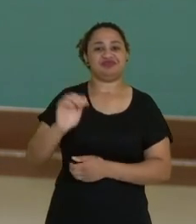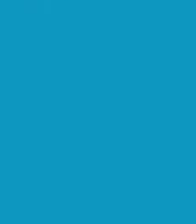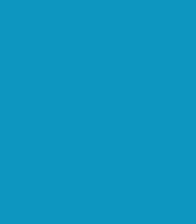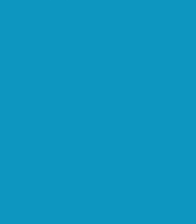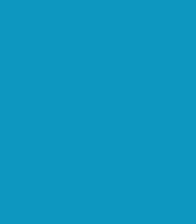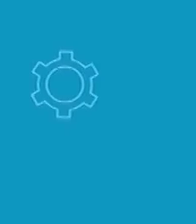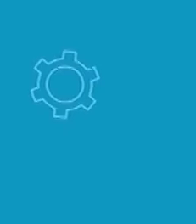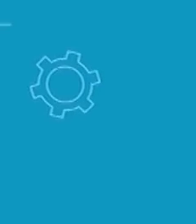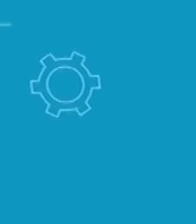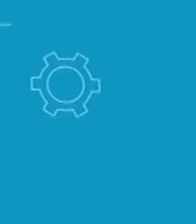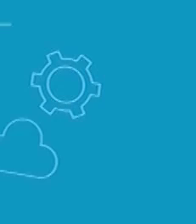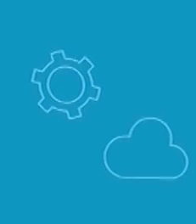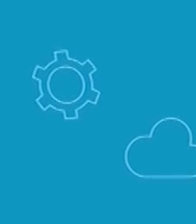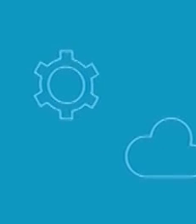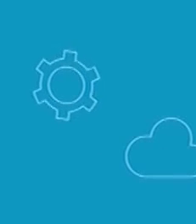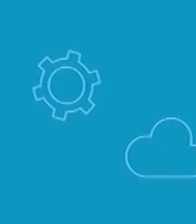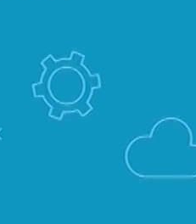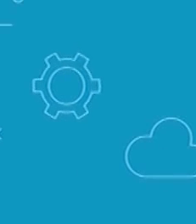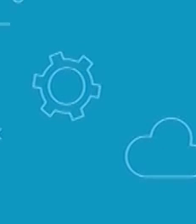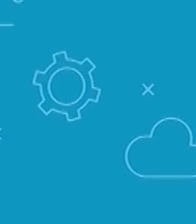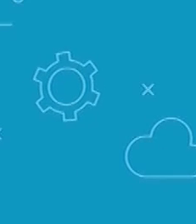até breve E aí